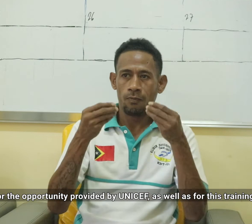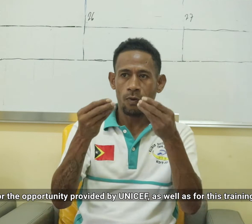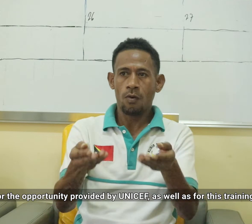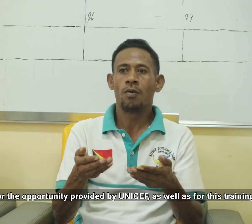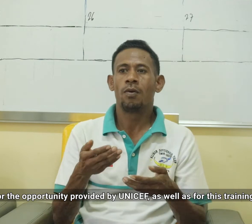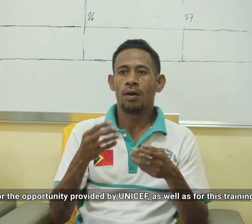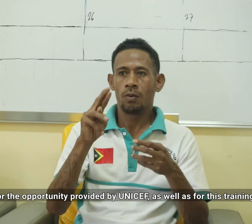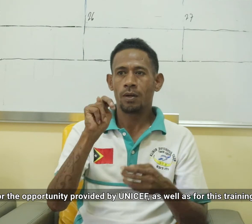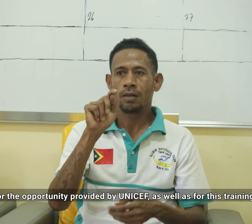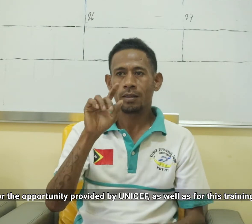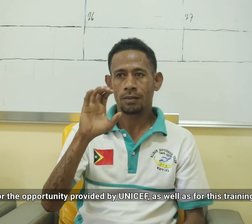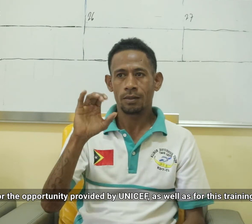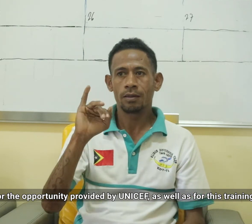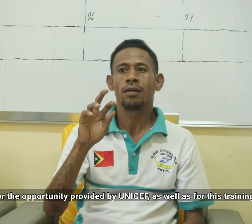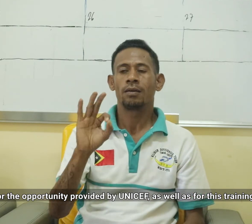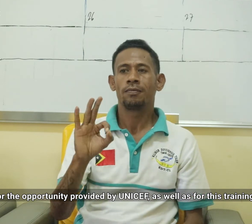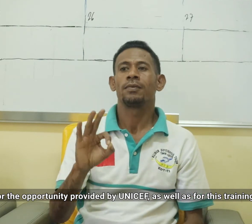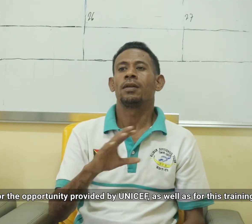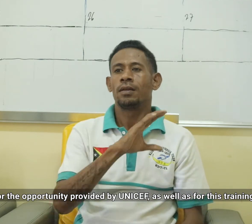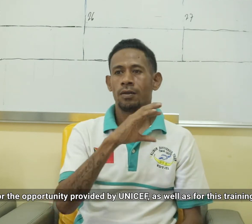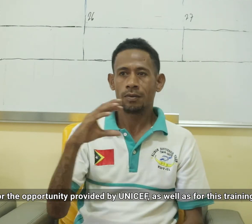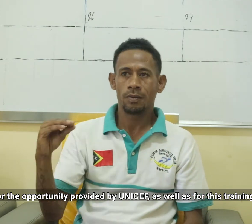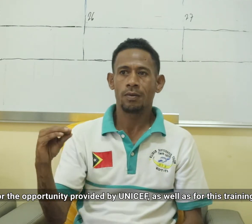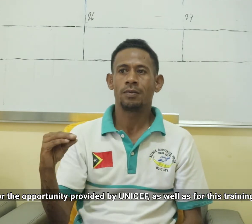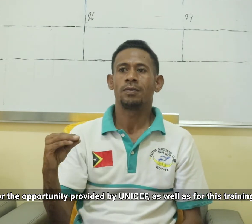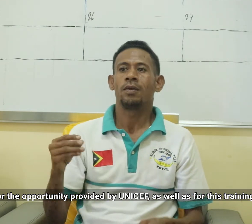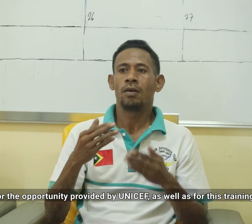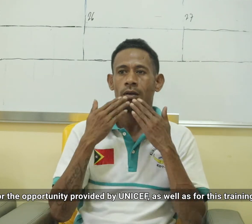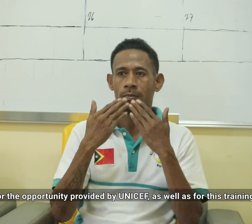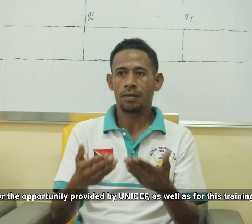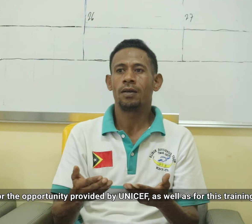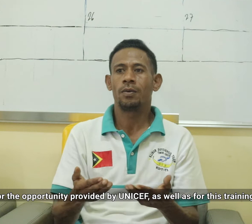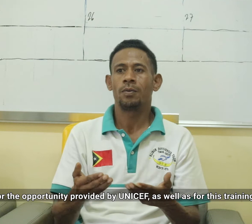pela formação no Bototo nebe for Miami.